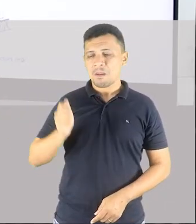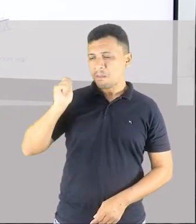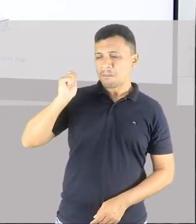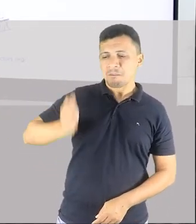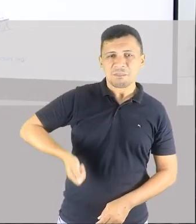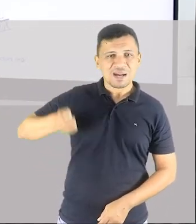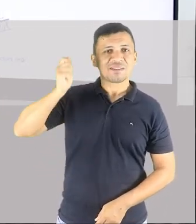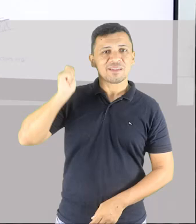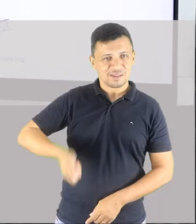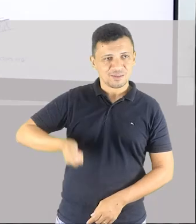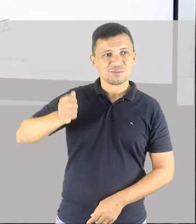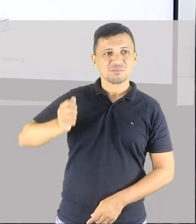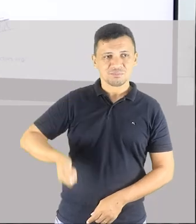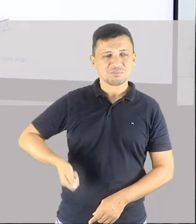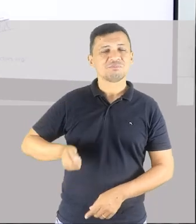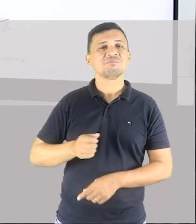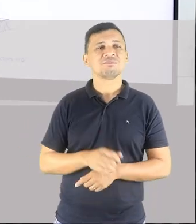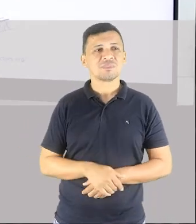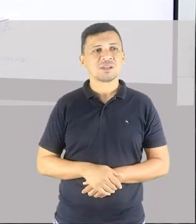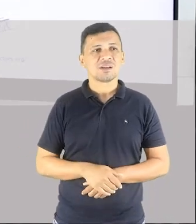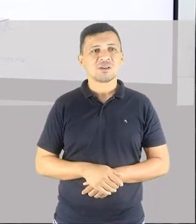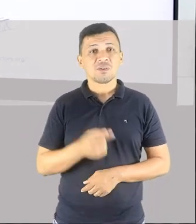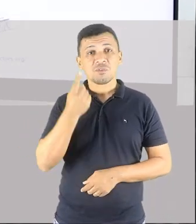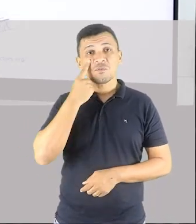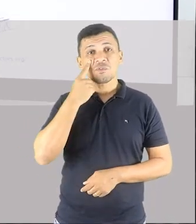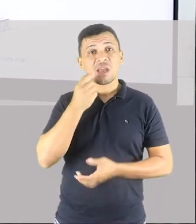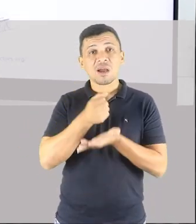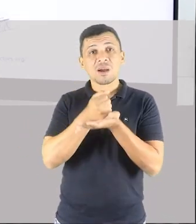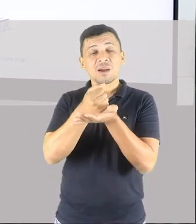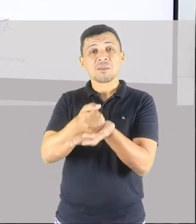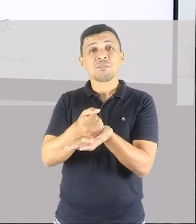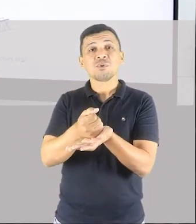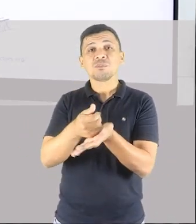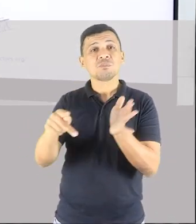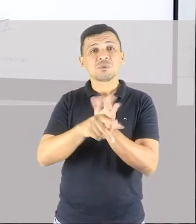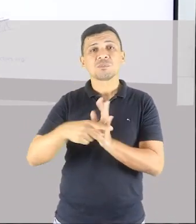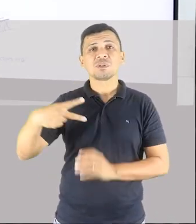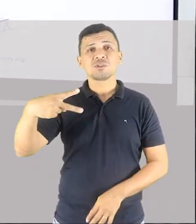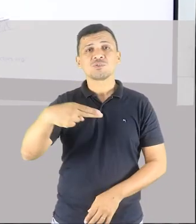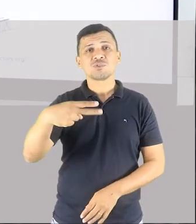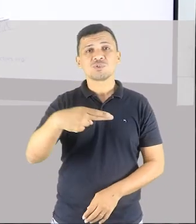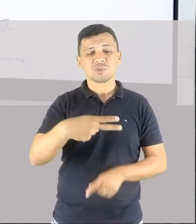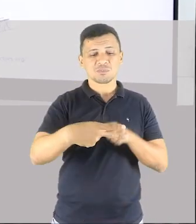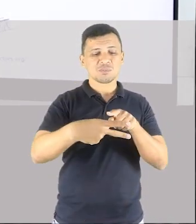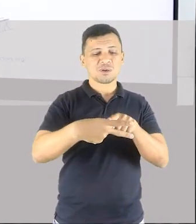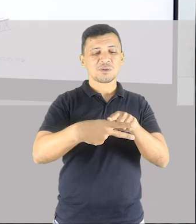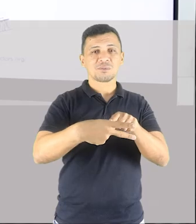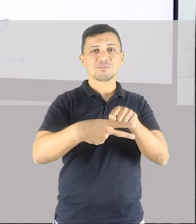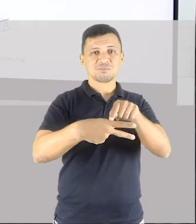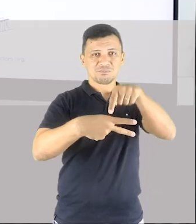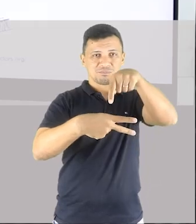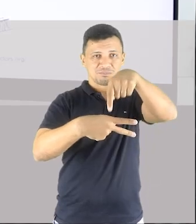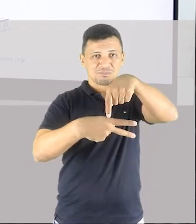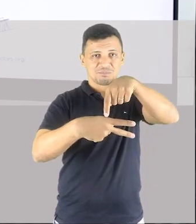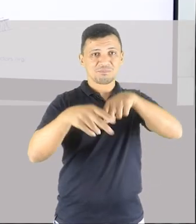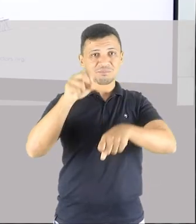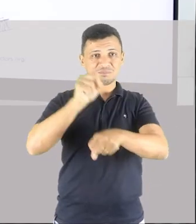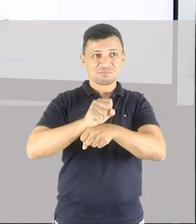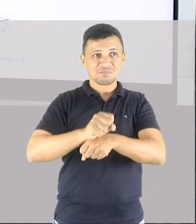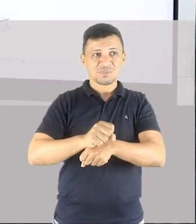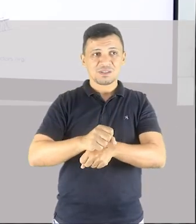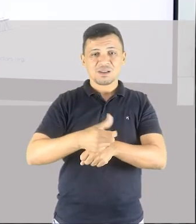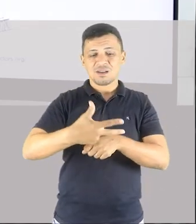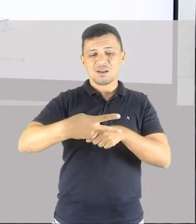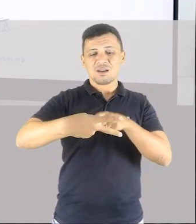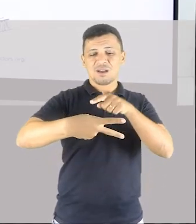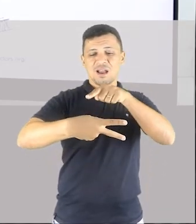uma alavanca, tá? Olha o ponto de apoio da tesoura bem aqui, ó. Certo? Aqui a força